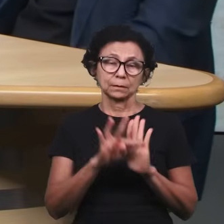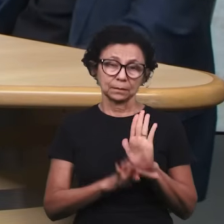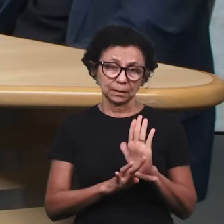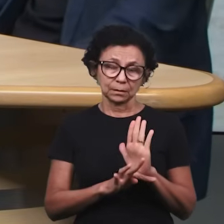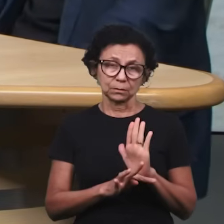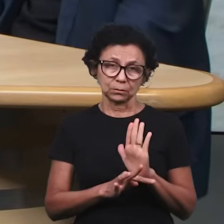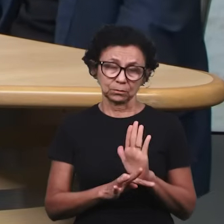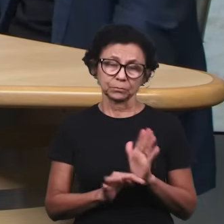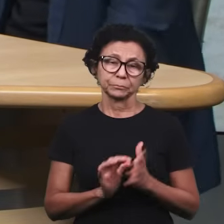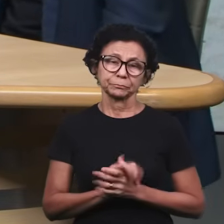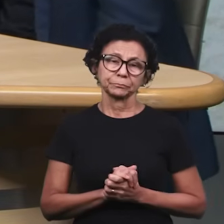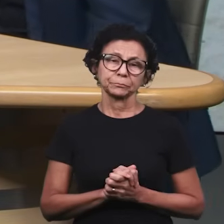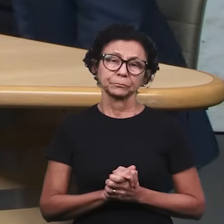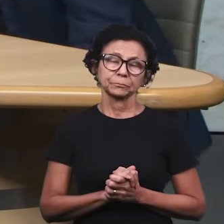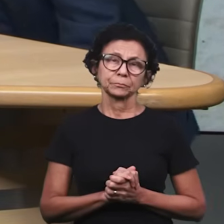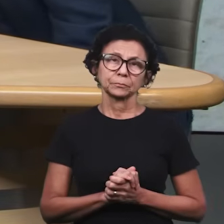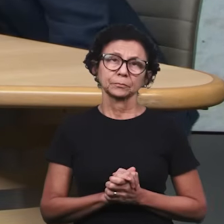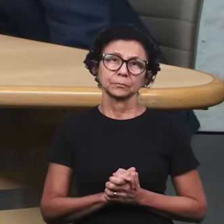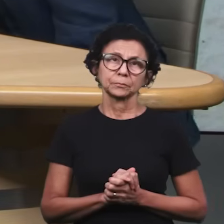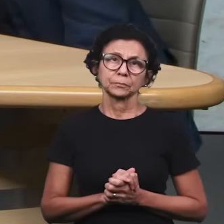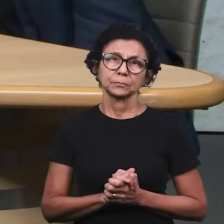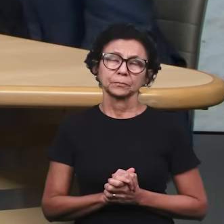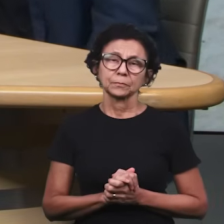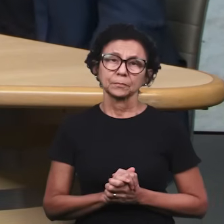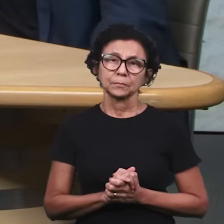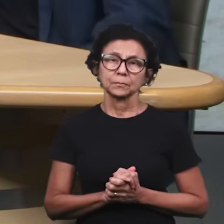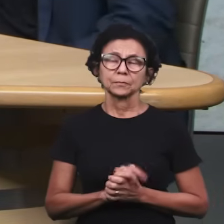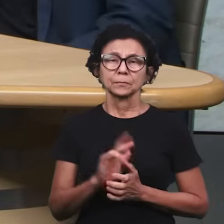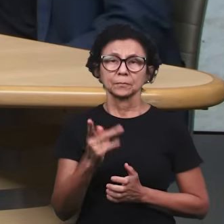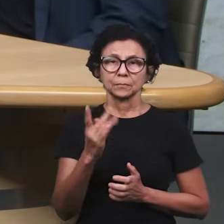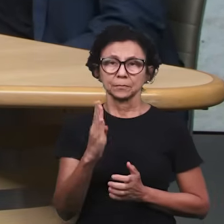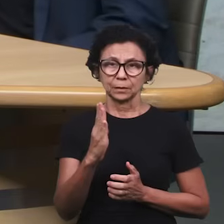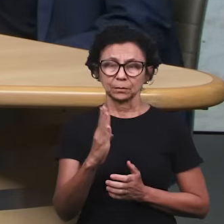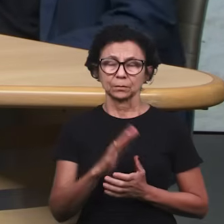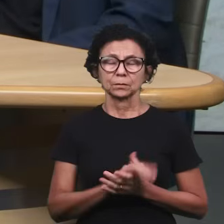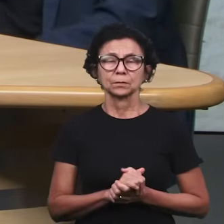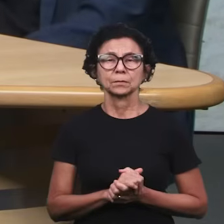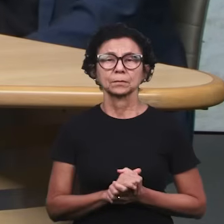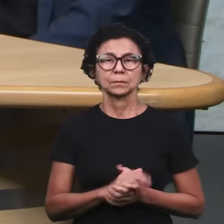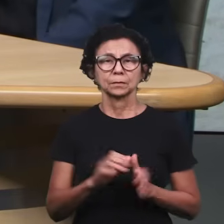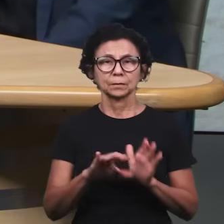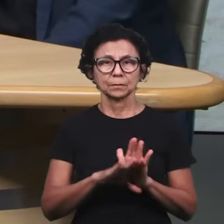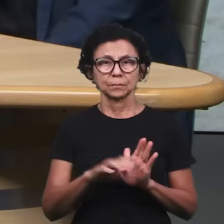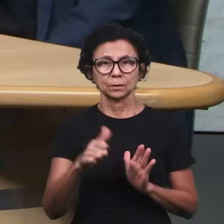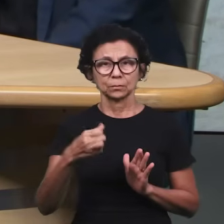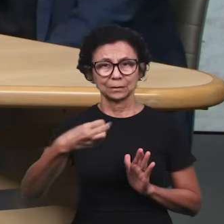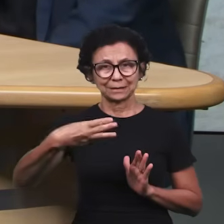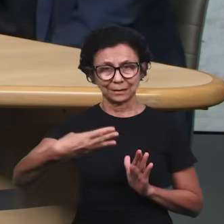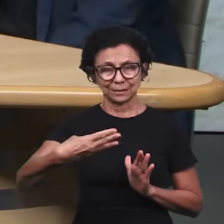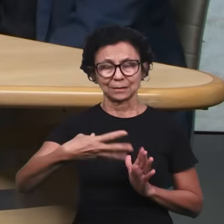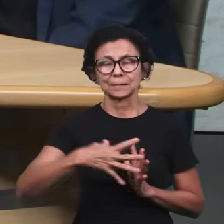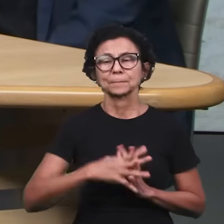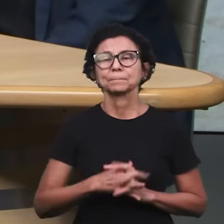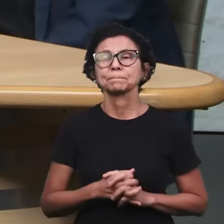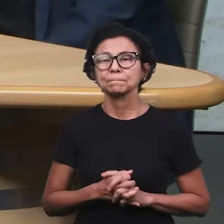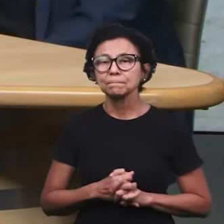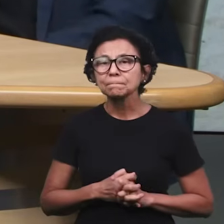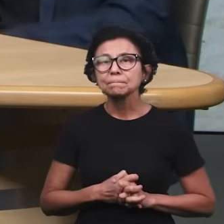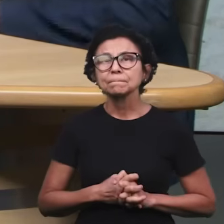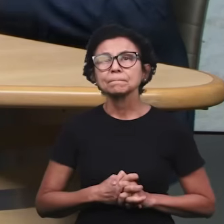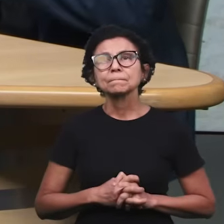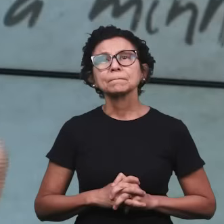que ele poderia ser usado aqui, que fala de um segredo, que é o texto em Hebreus, no capítulo 13. Muito bom. Ele fala